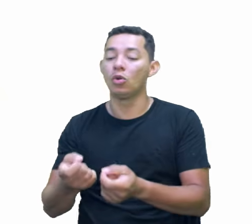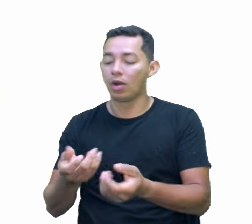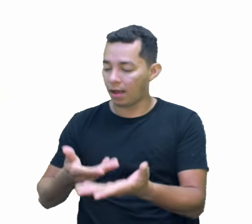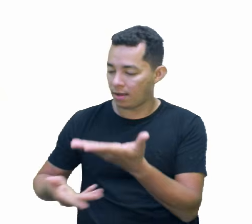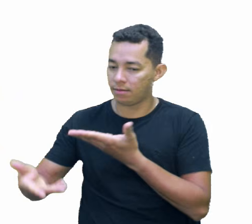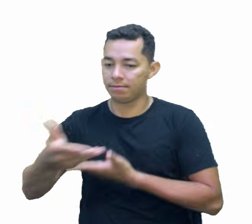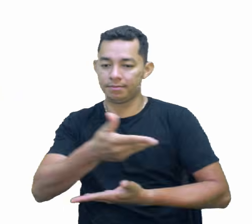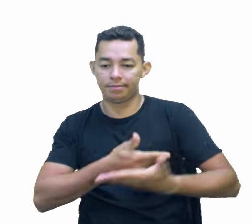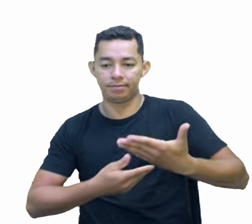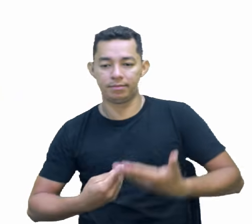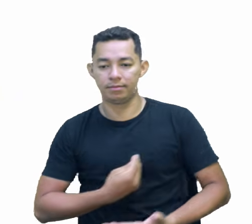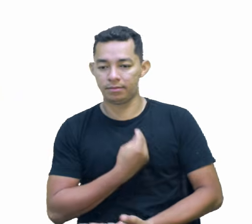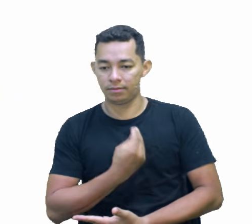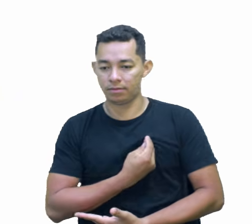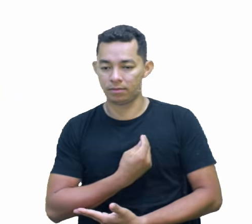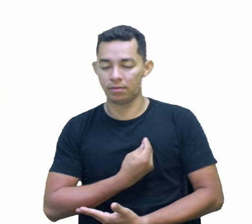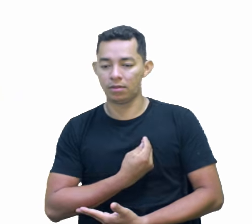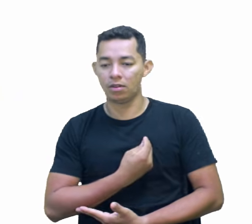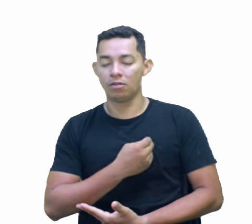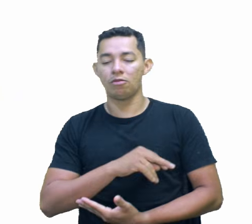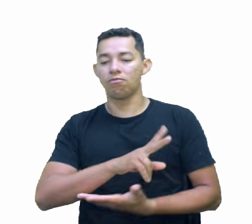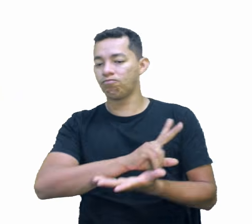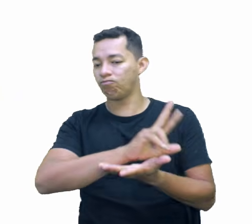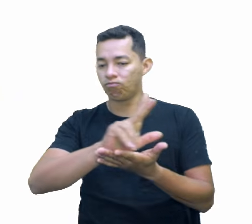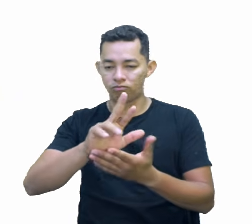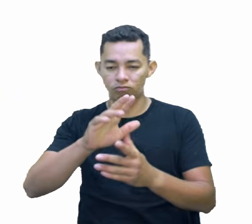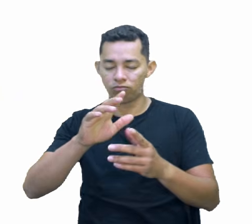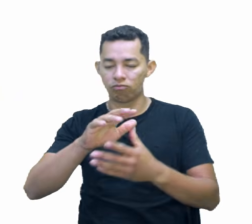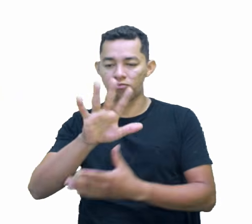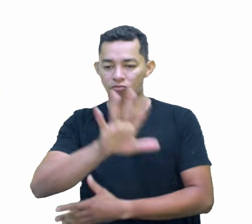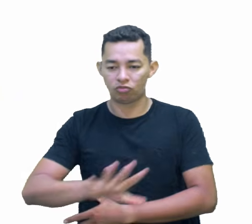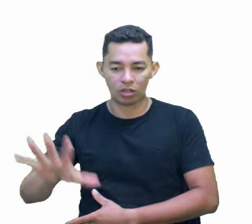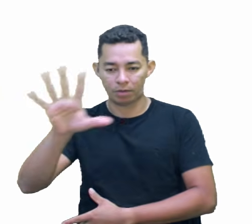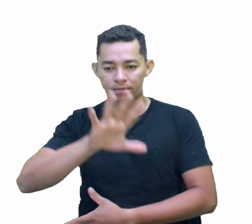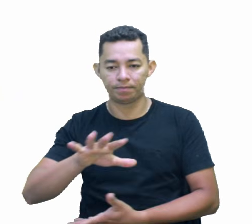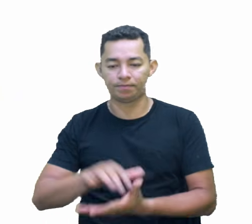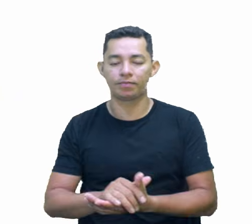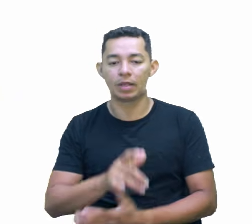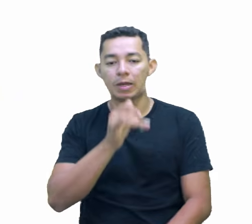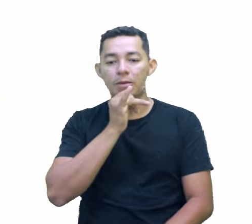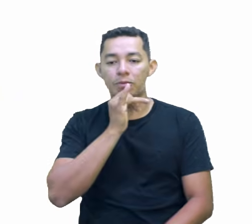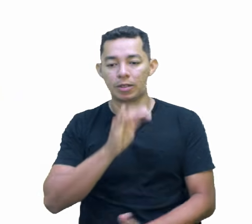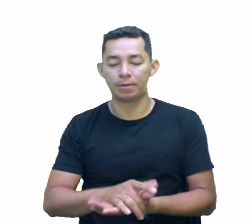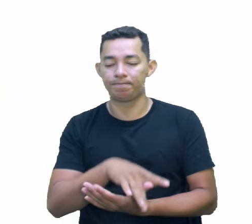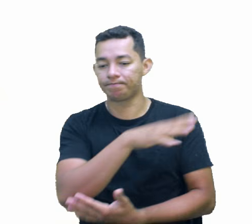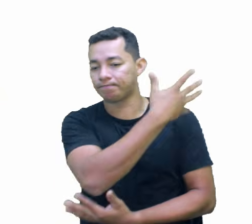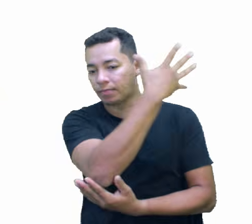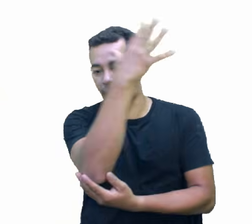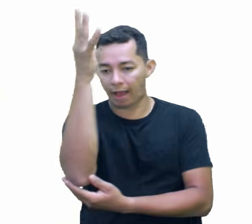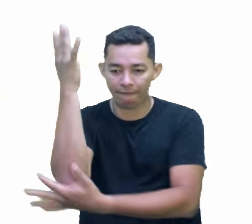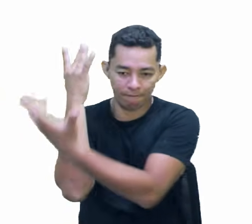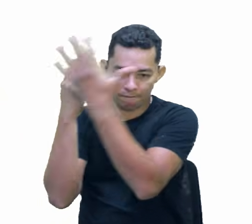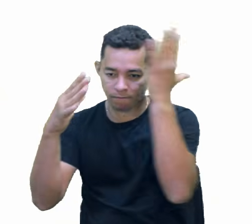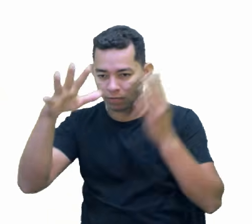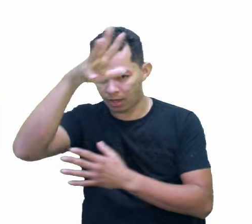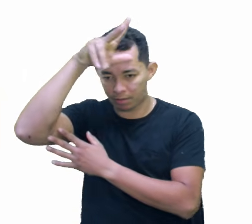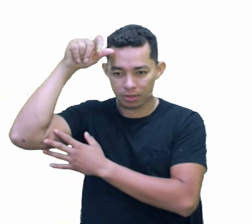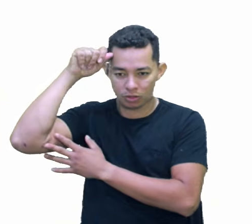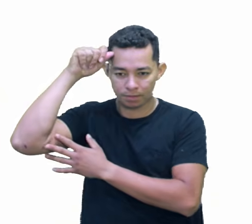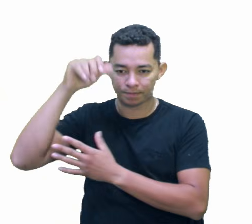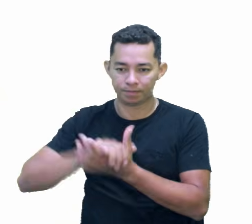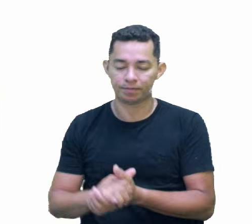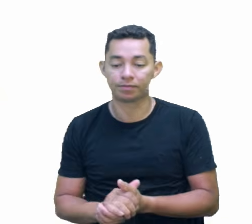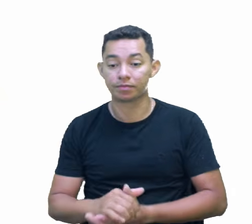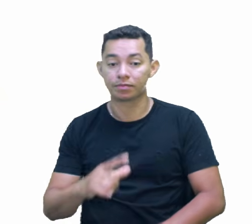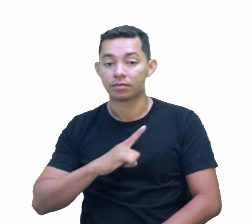entre os seres vivos, né? Então a gente, por exemplo, imagina a floresta amazônica, que